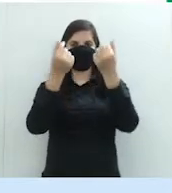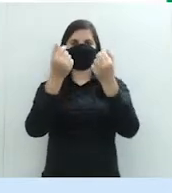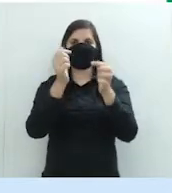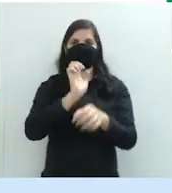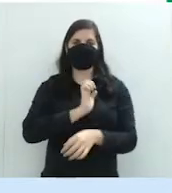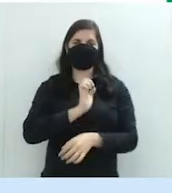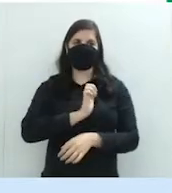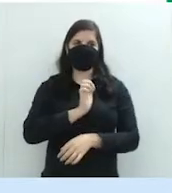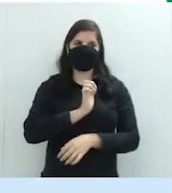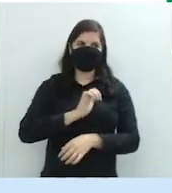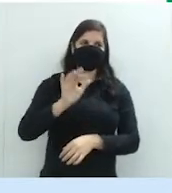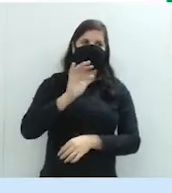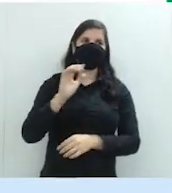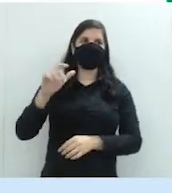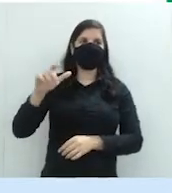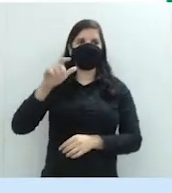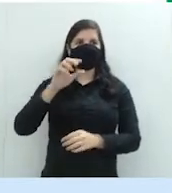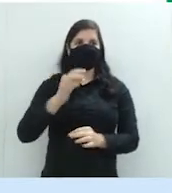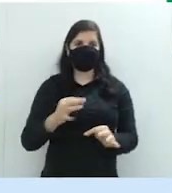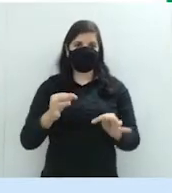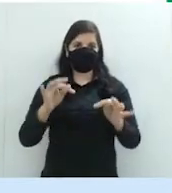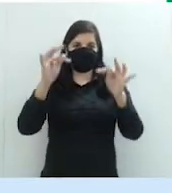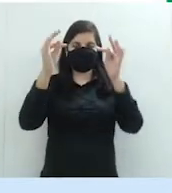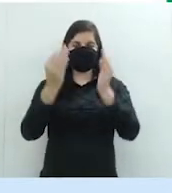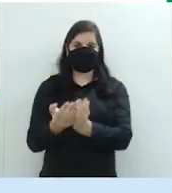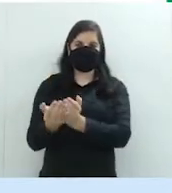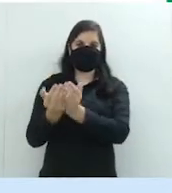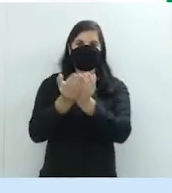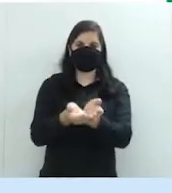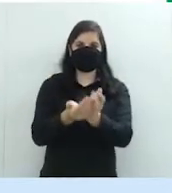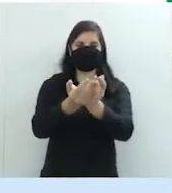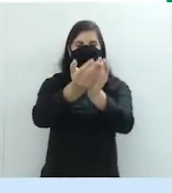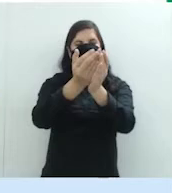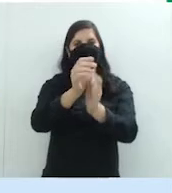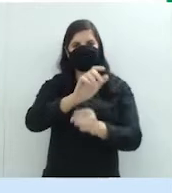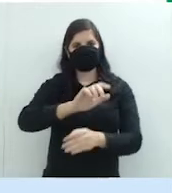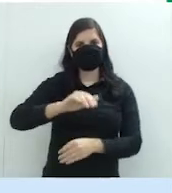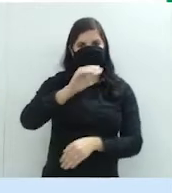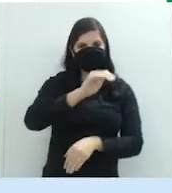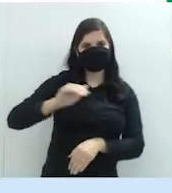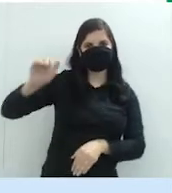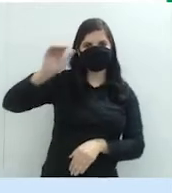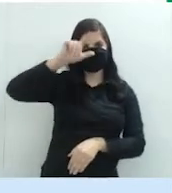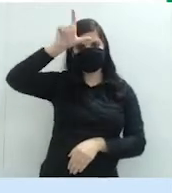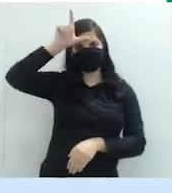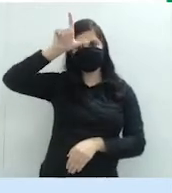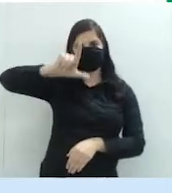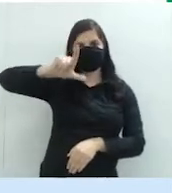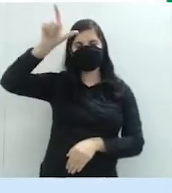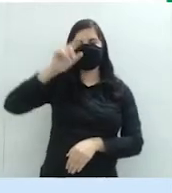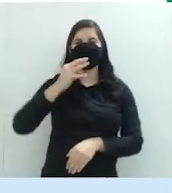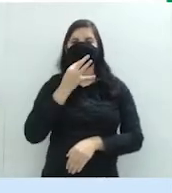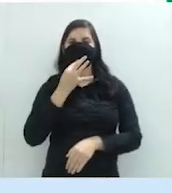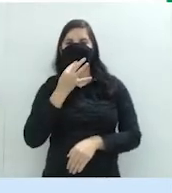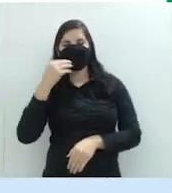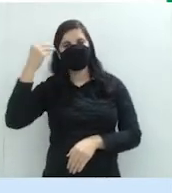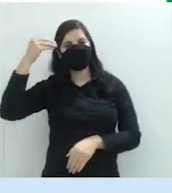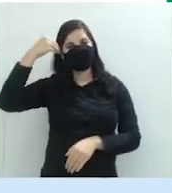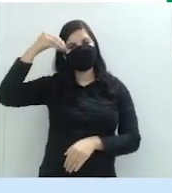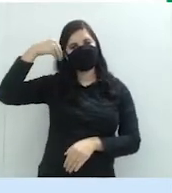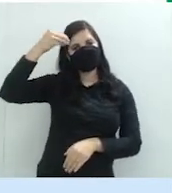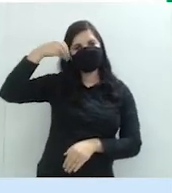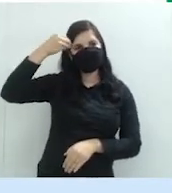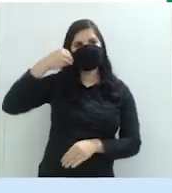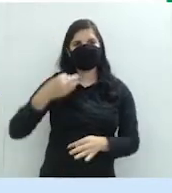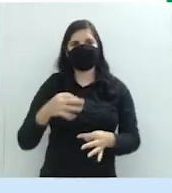né, liderança em tecnologia náutica, né, que na realidade tinha grande conhecimento, né,